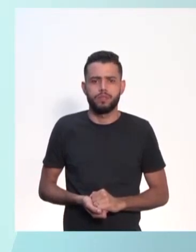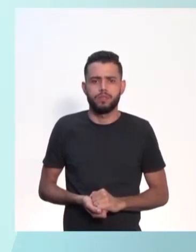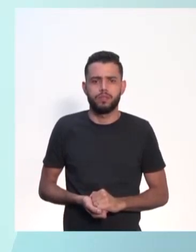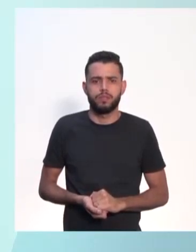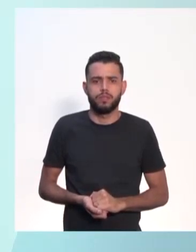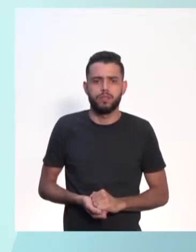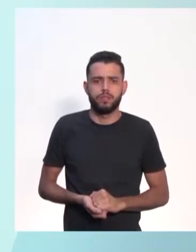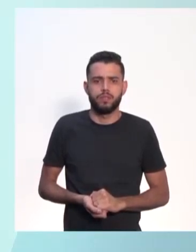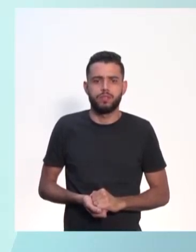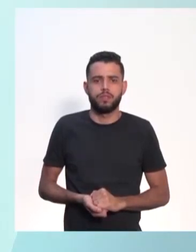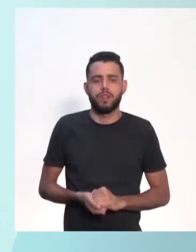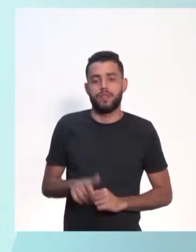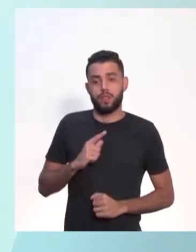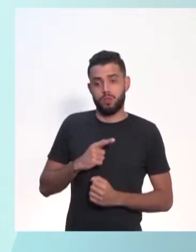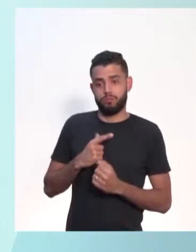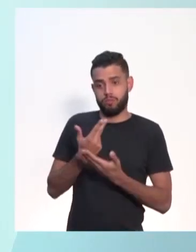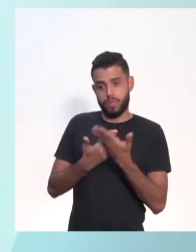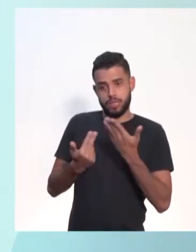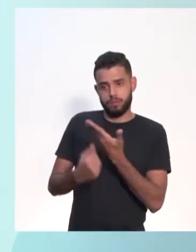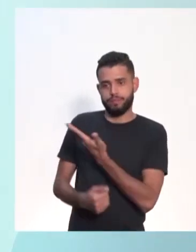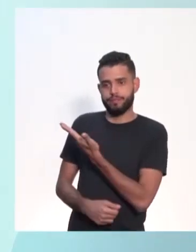e a gente vai ter aqui uma pessoa